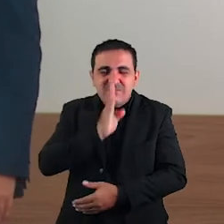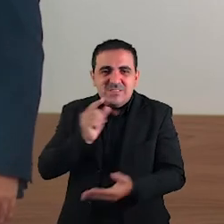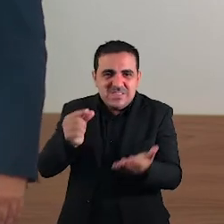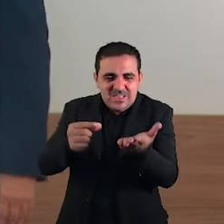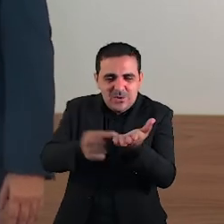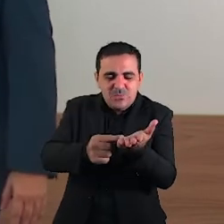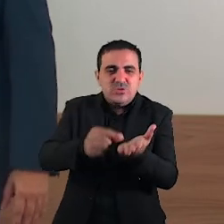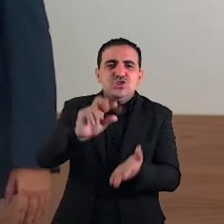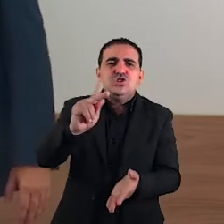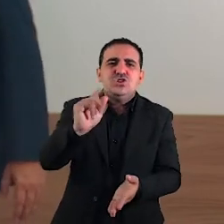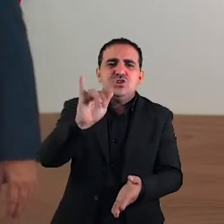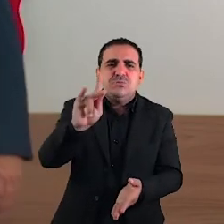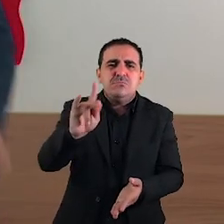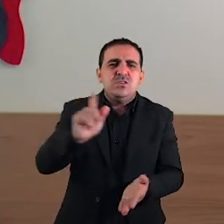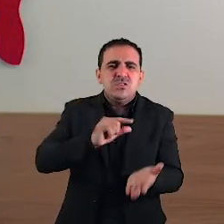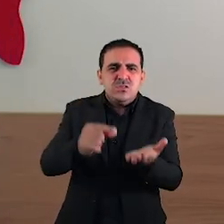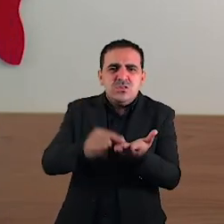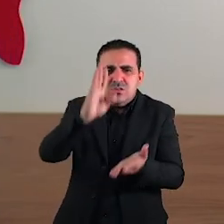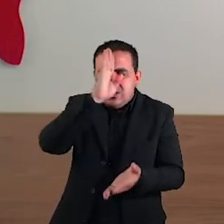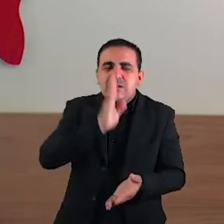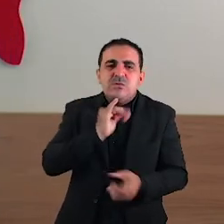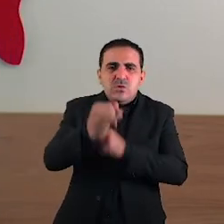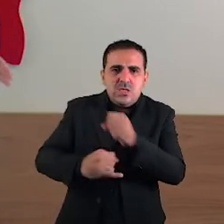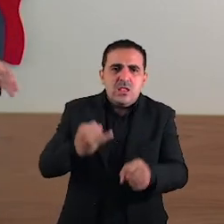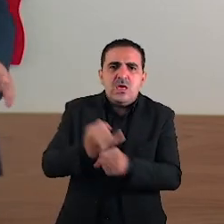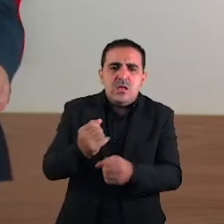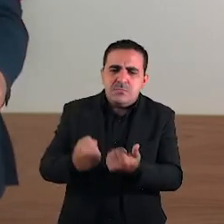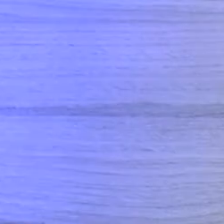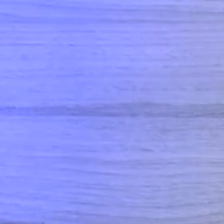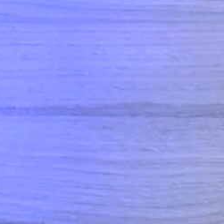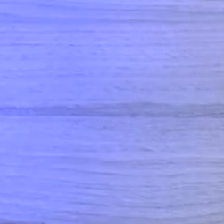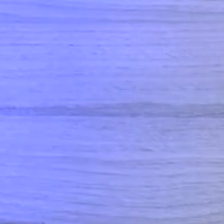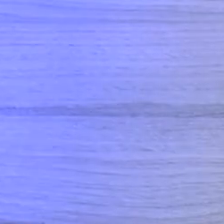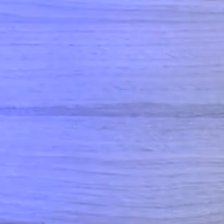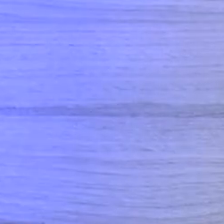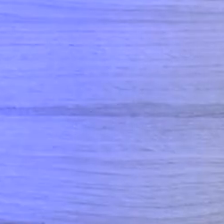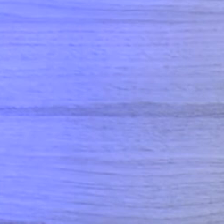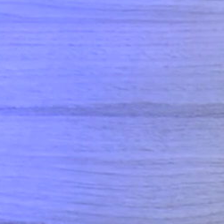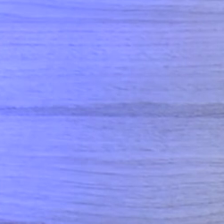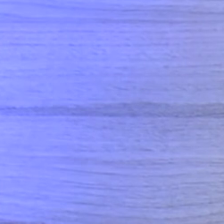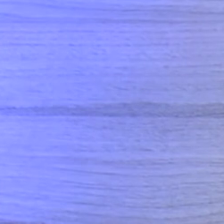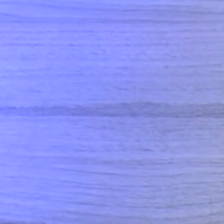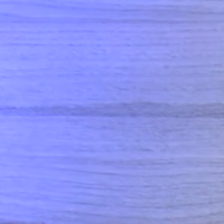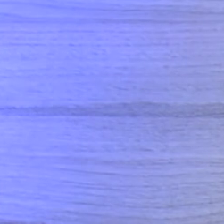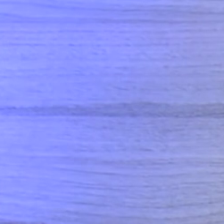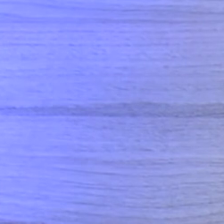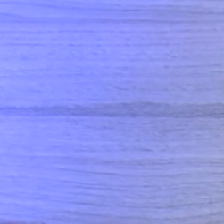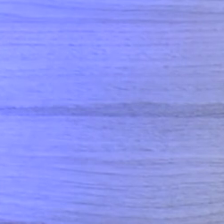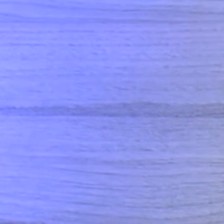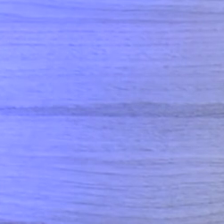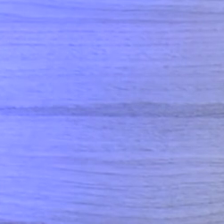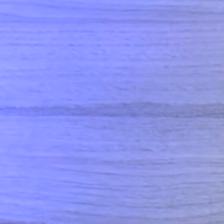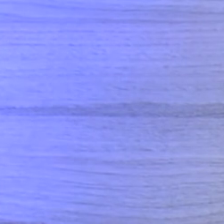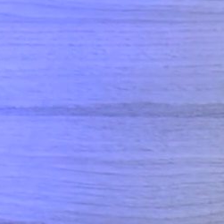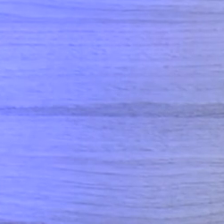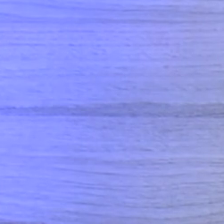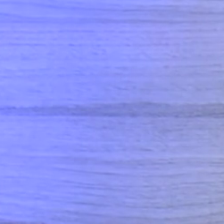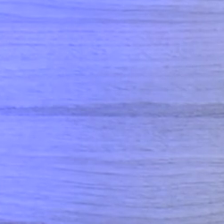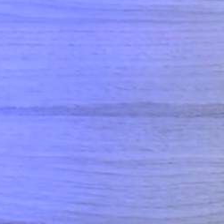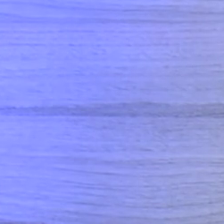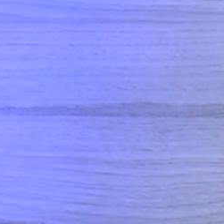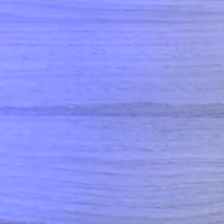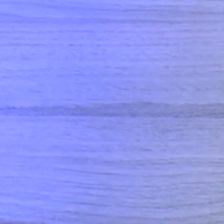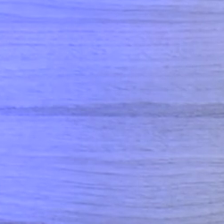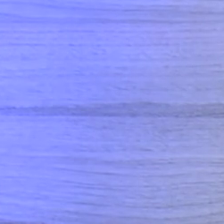para que com isso nós possamos apoiar os estudantes Vamos aos números da covid-19 desta sexta-feira